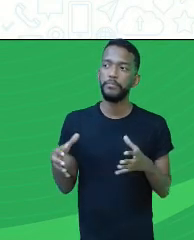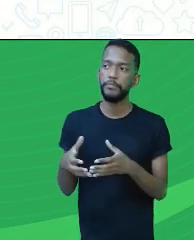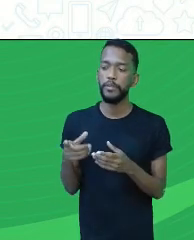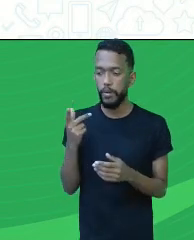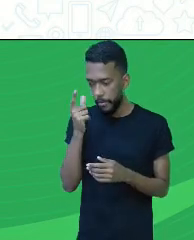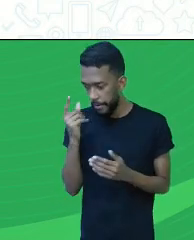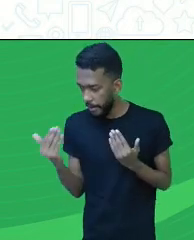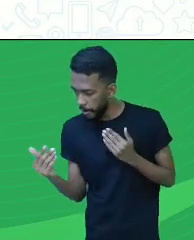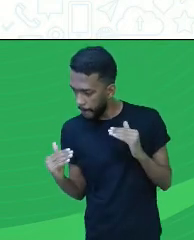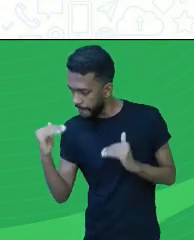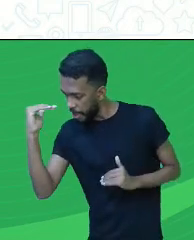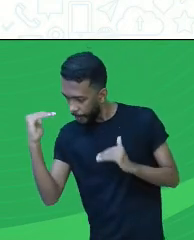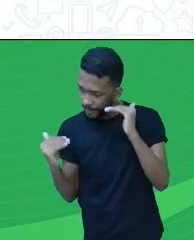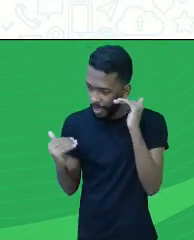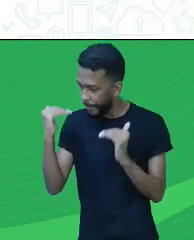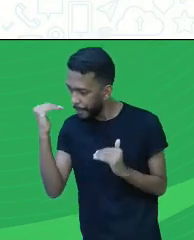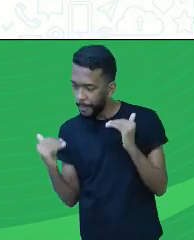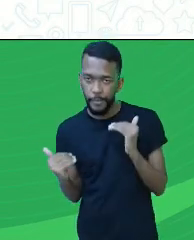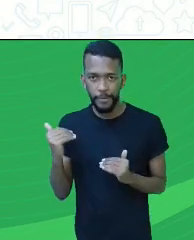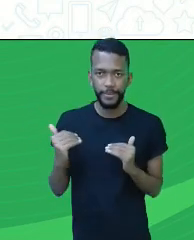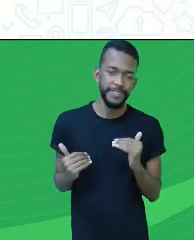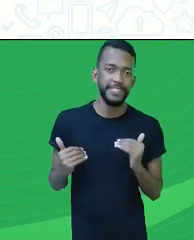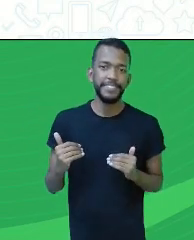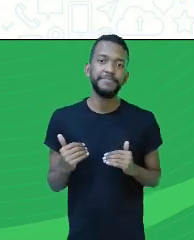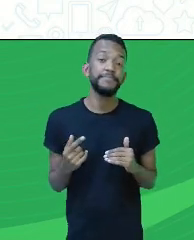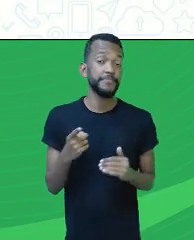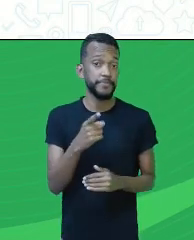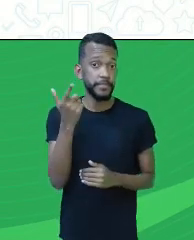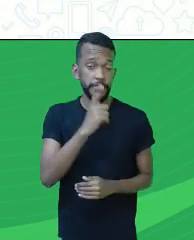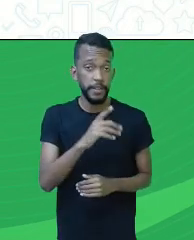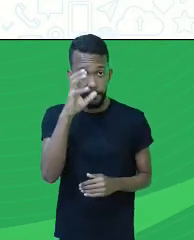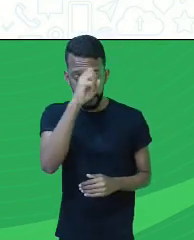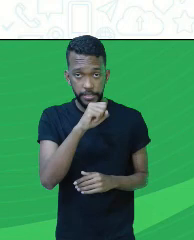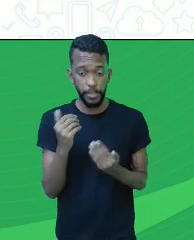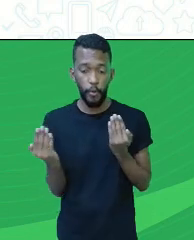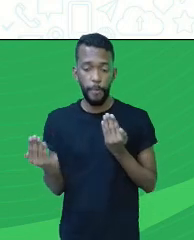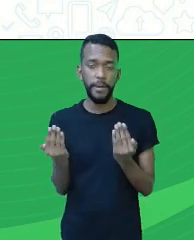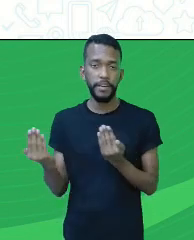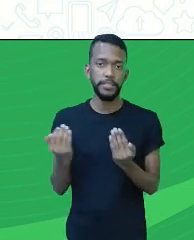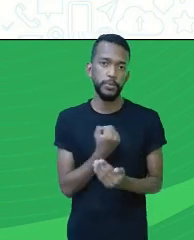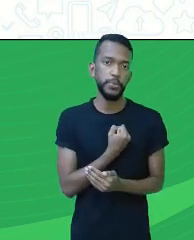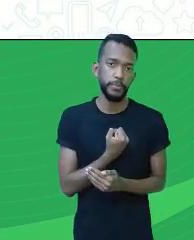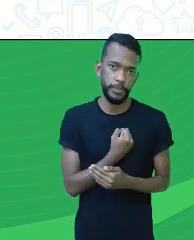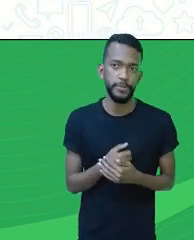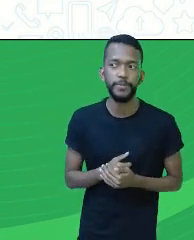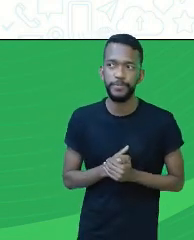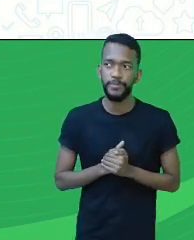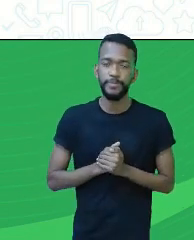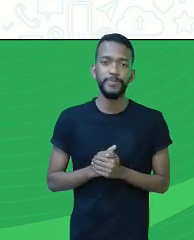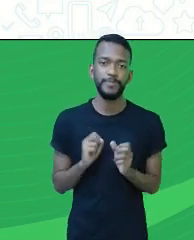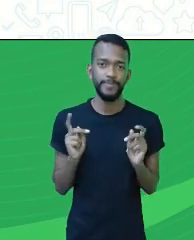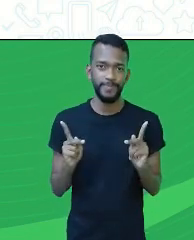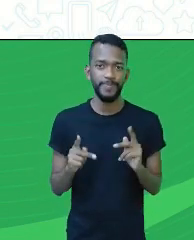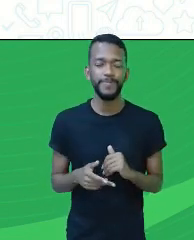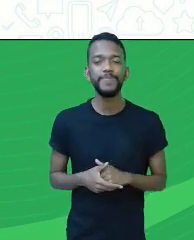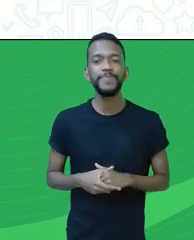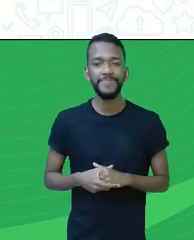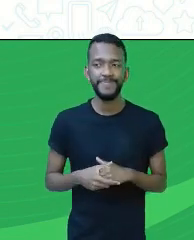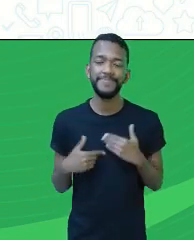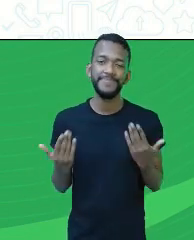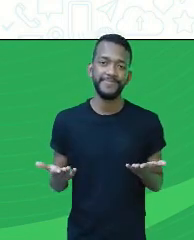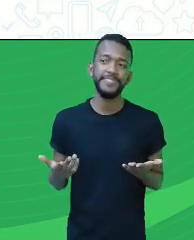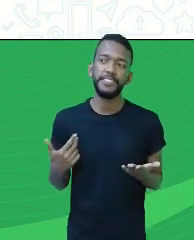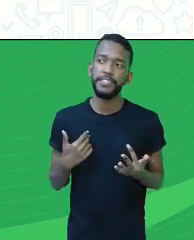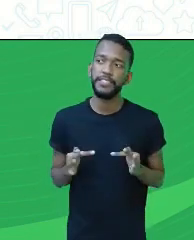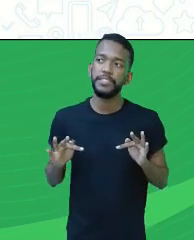colega e compare. Eita, qual é o número maior, qual é o número menor? Para você aprender a fazer comparação de números. Tá bom, minha gente? Então,